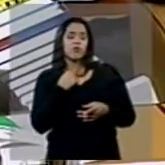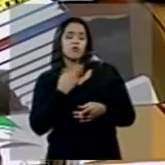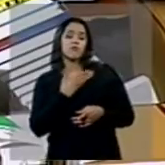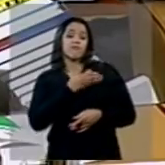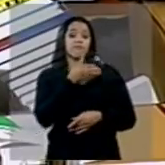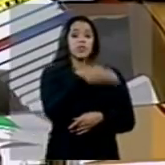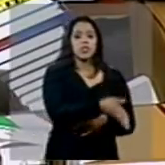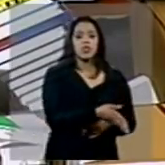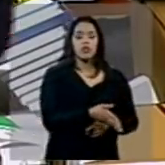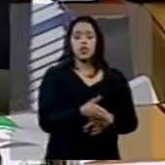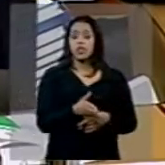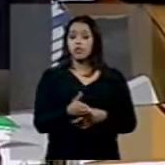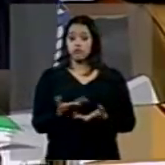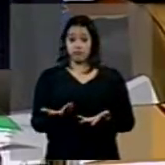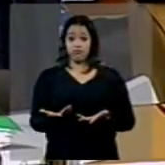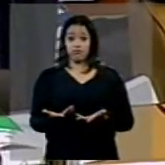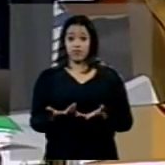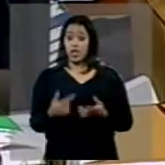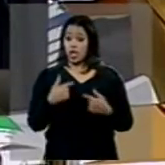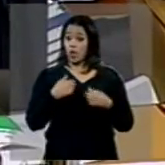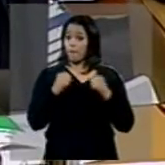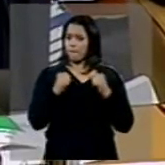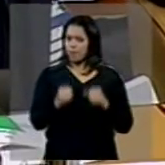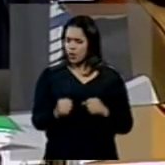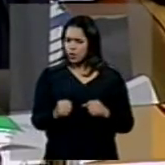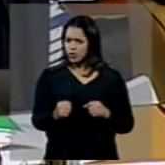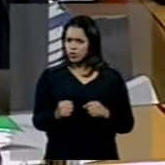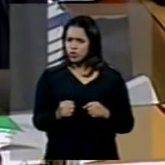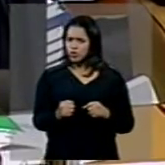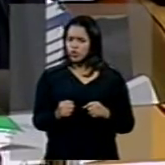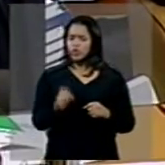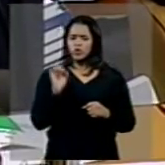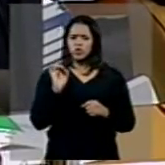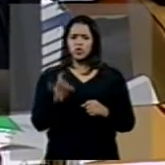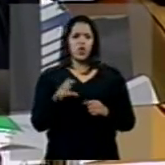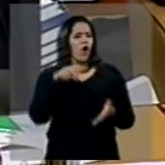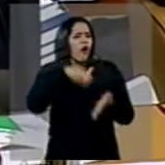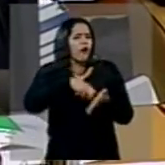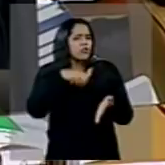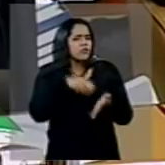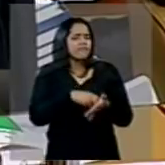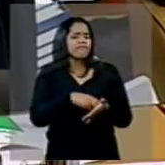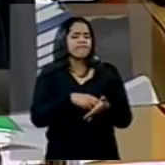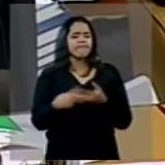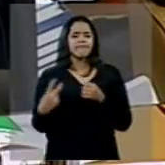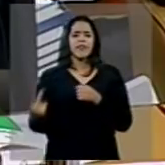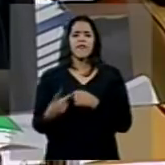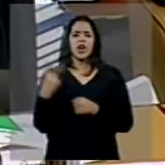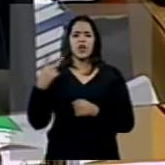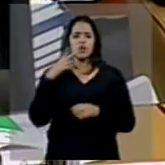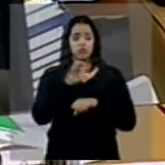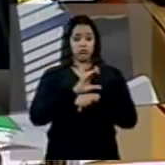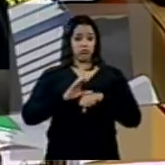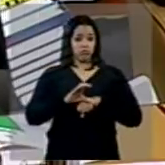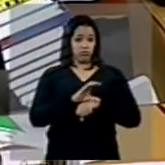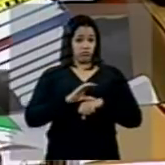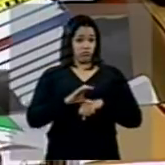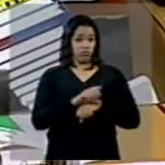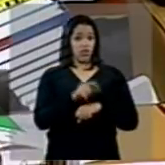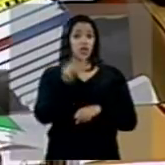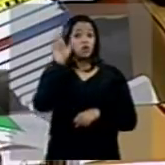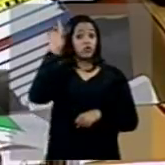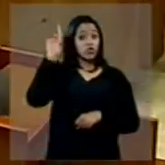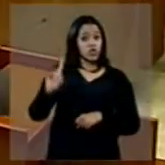identificação? Posso sacrificar, sopesando valores constitucionais, esse